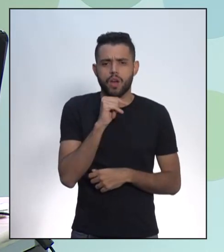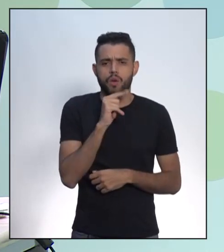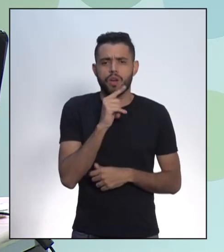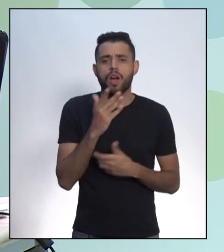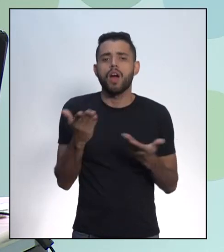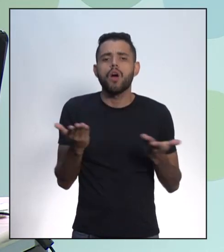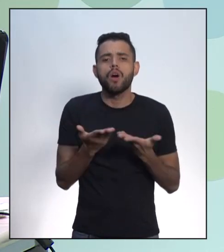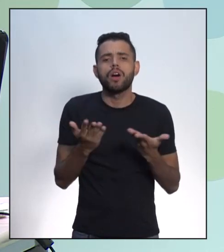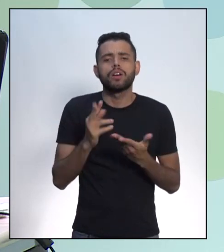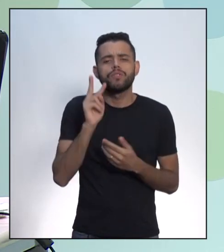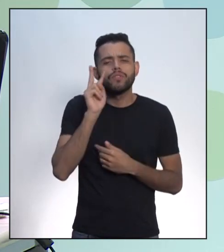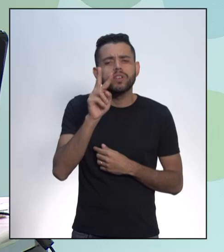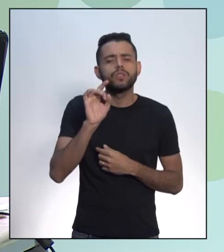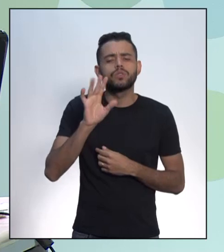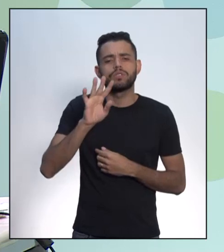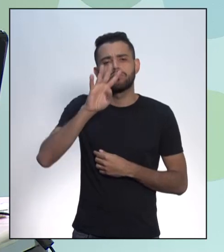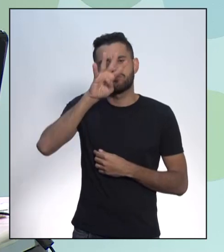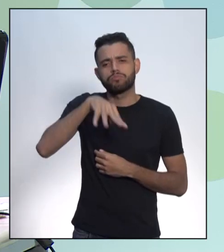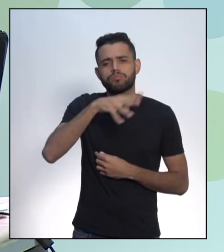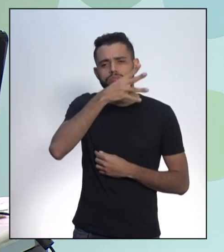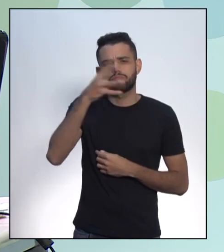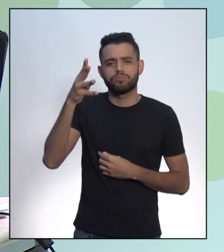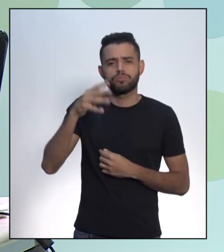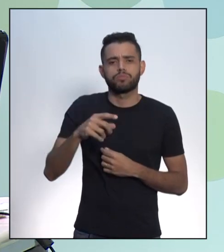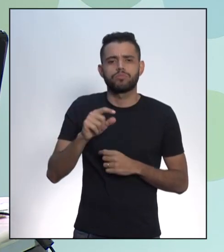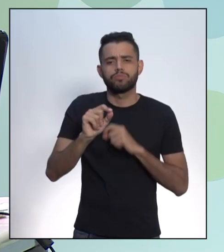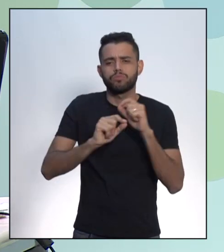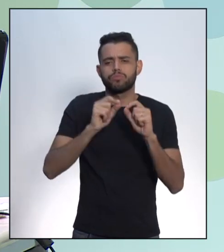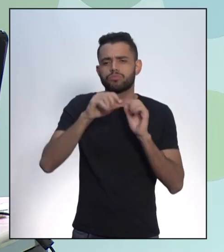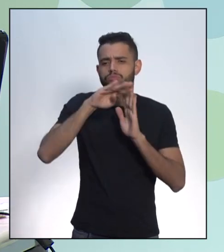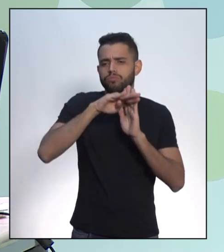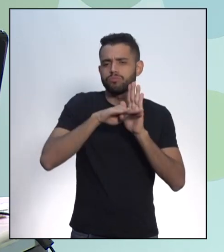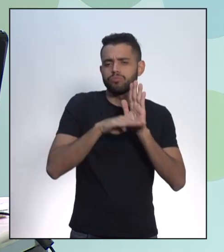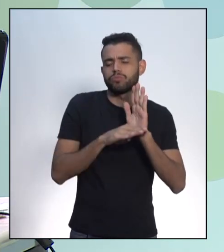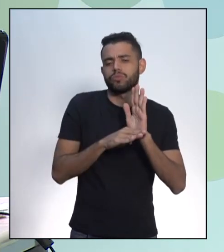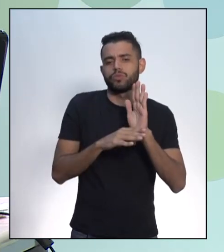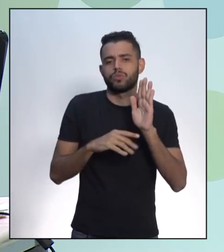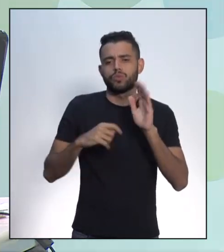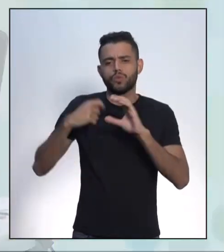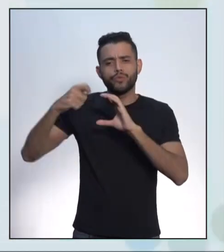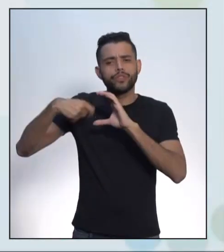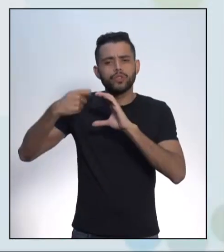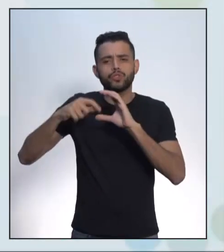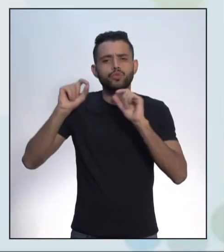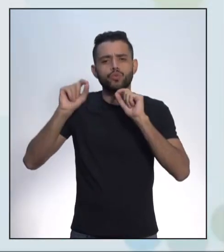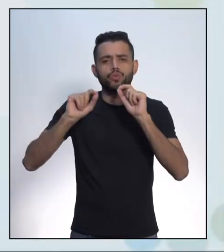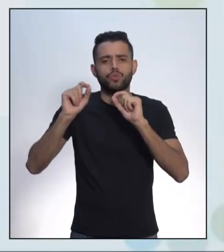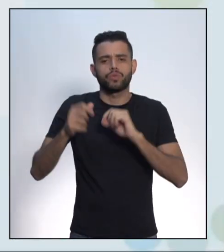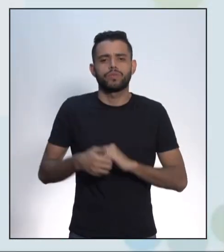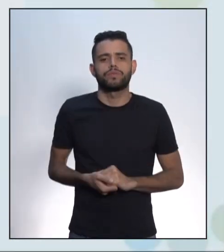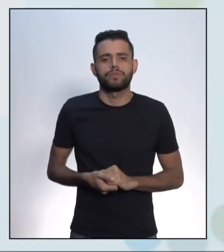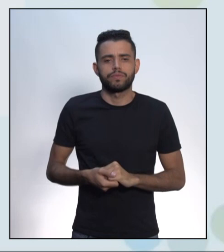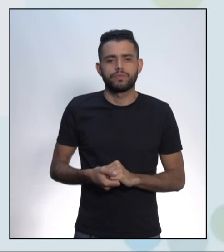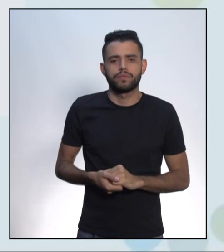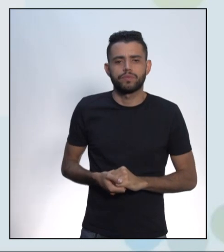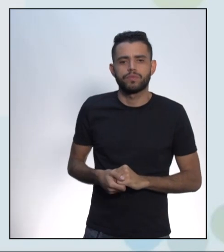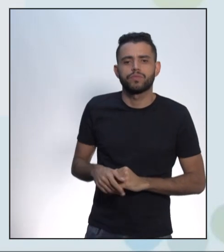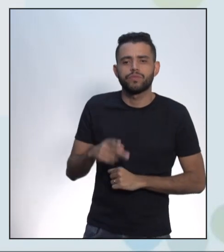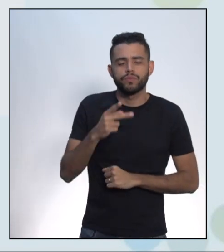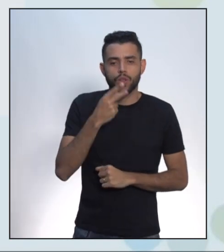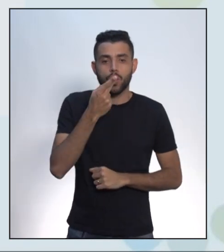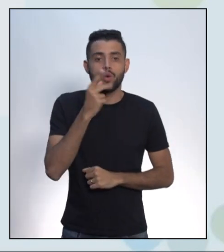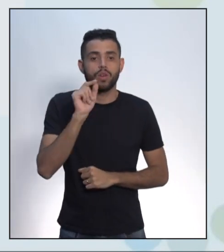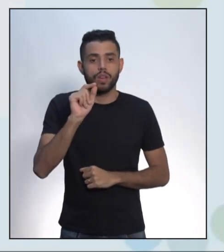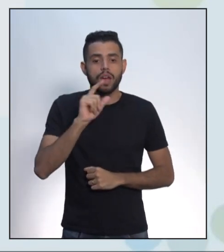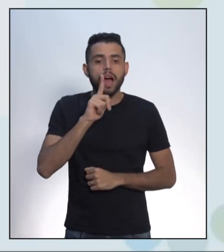ver um pequeno fluxograma do que foi falado nesse vídeo, né? Aqui no fluxograma, nós temos aqui que a água ela é